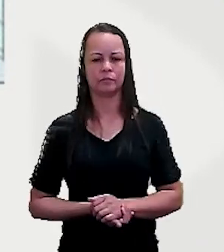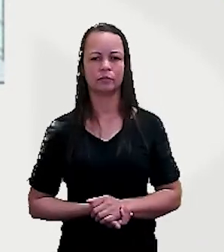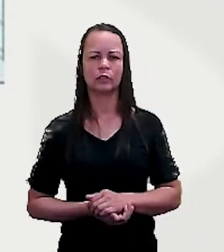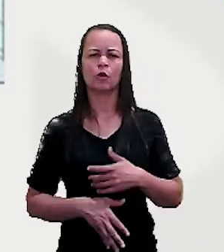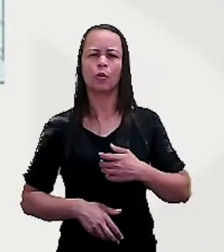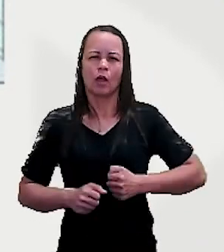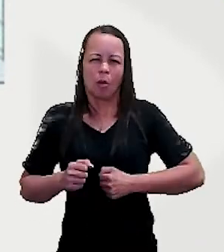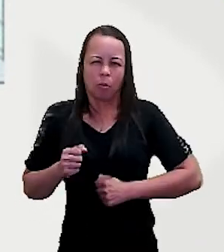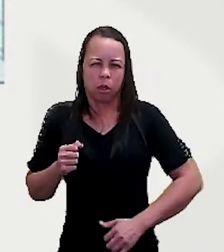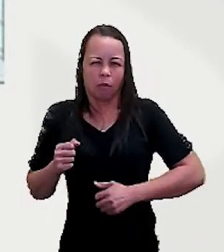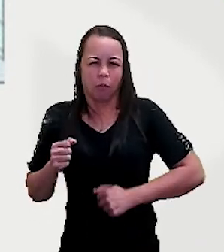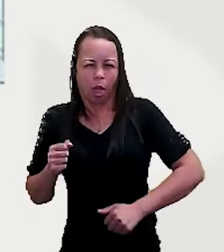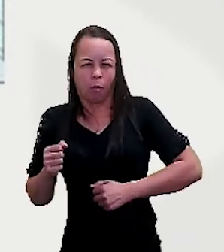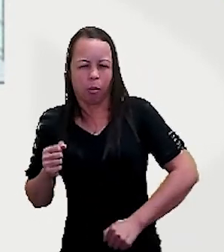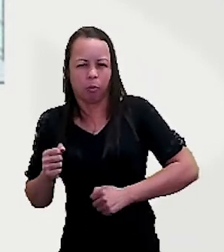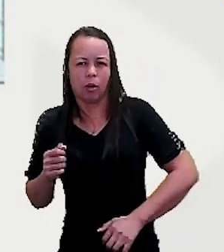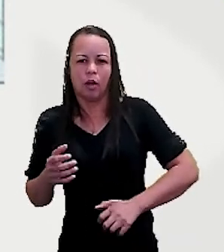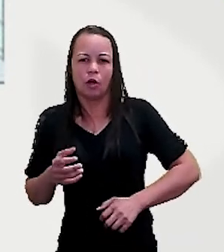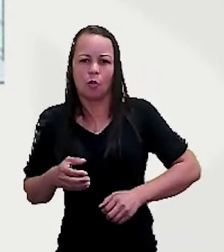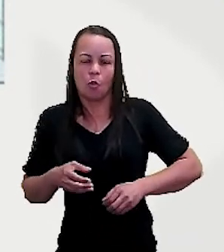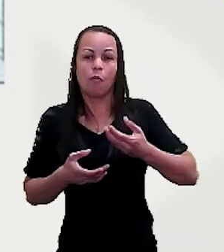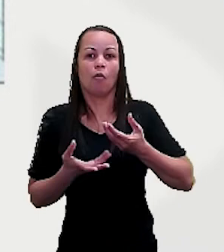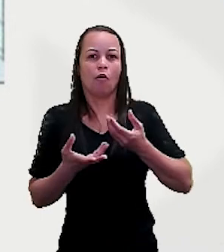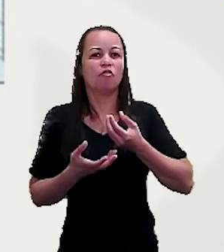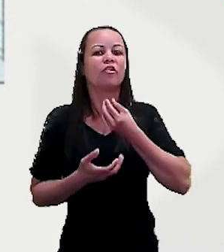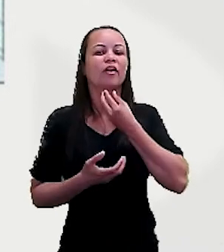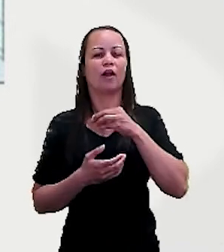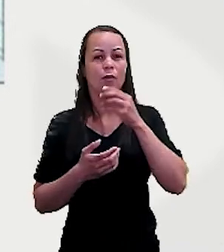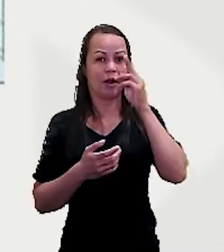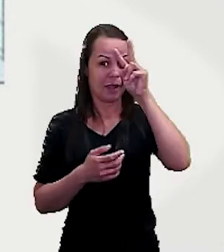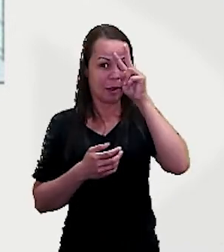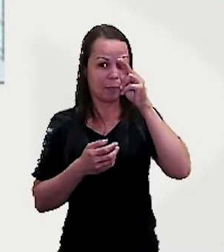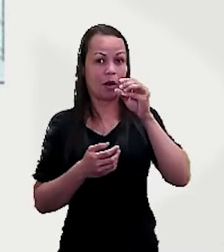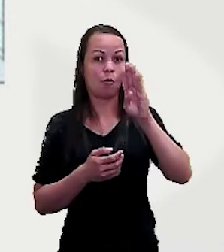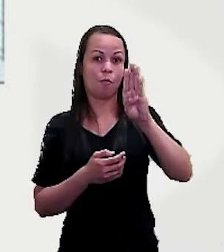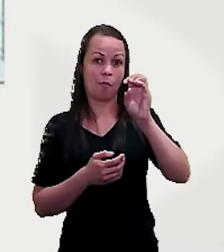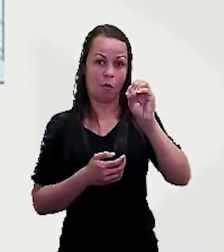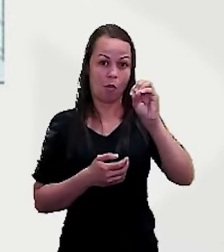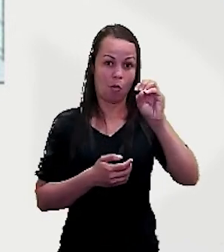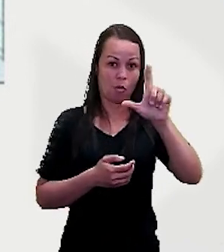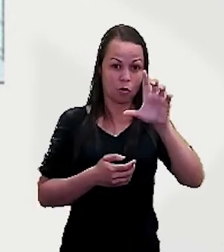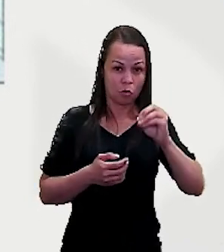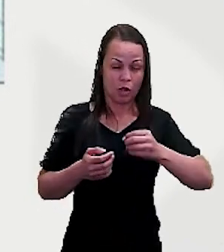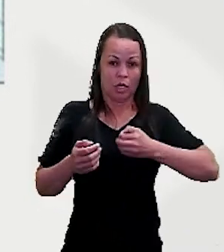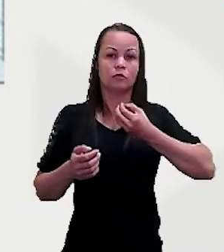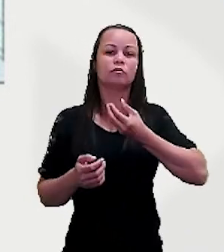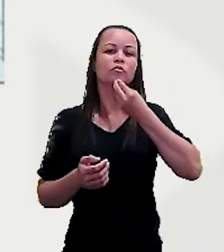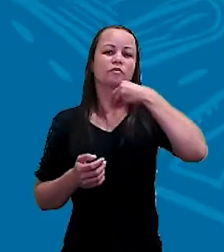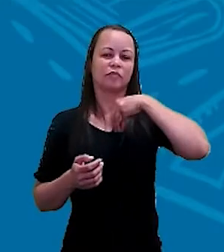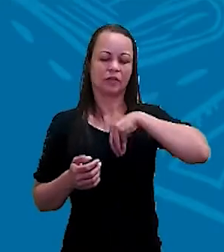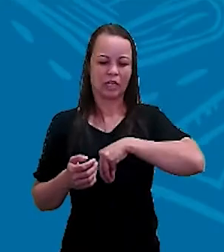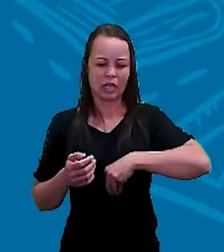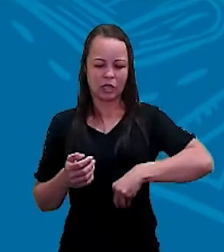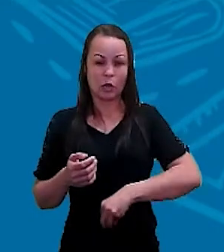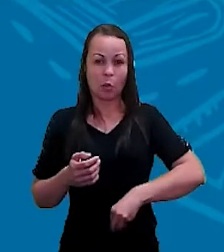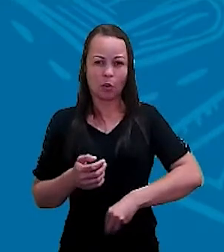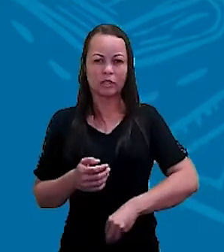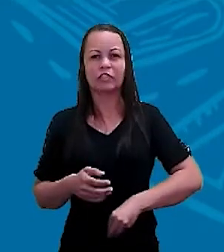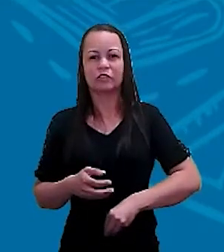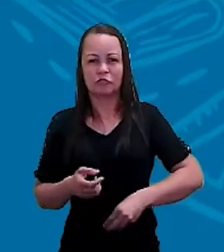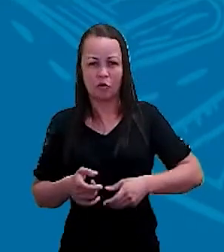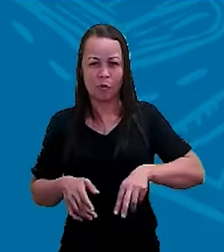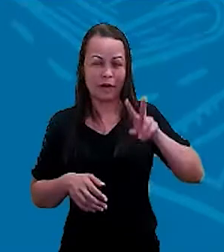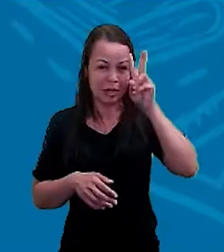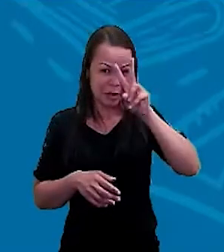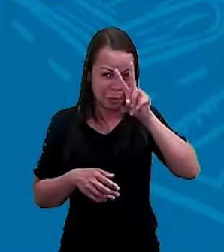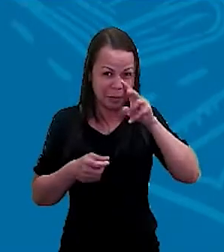se está com diarreia, o bolo fecal, lembra que a gente falou lá? Olha, Lembra-se que ele foi sendo absorvido lá, aquele quimo, formou-se ali, vai se formar um